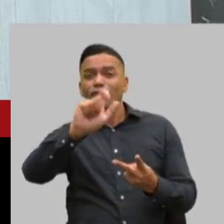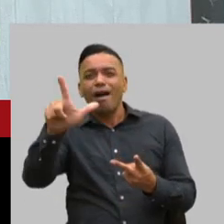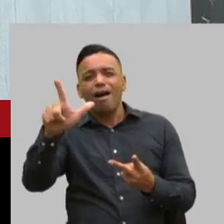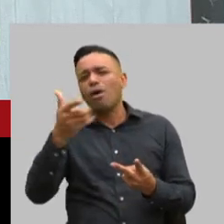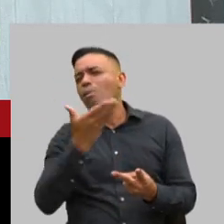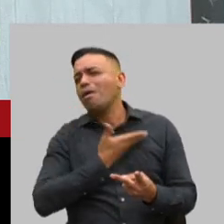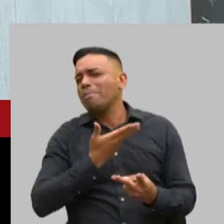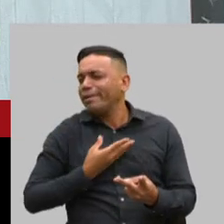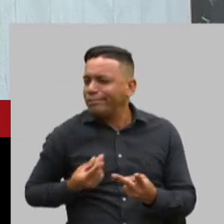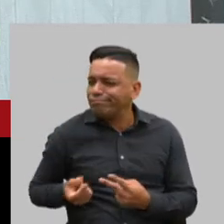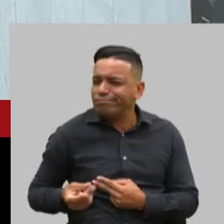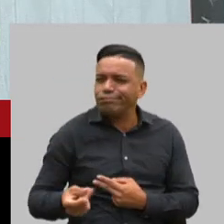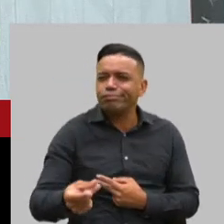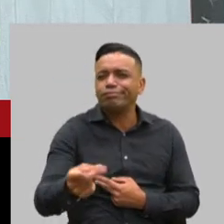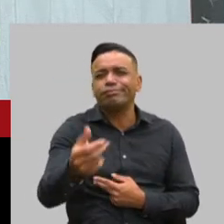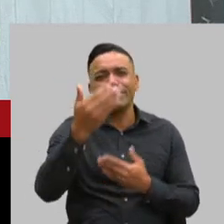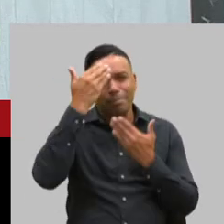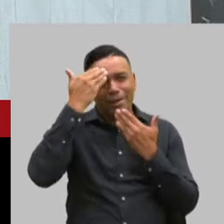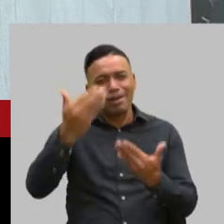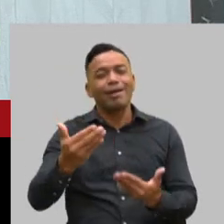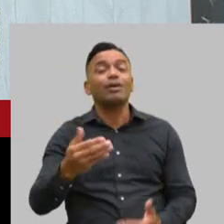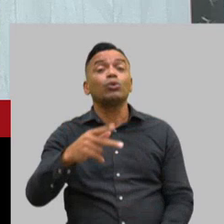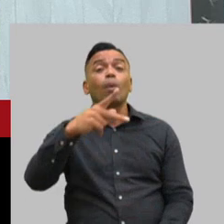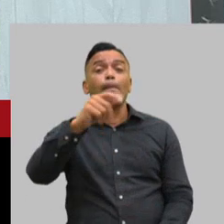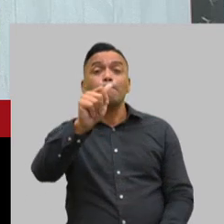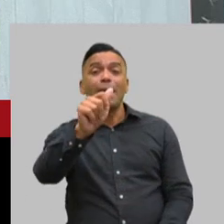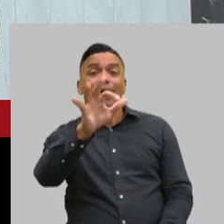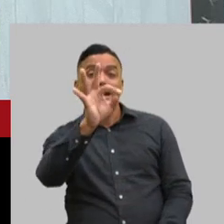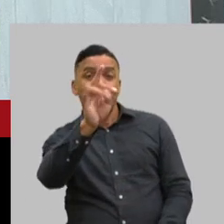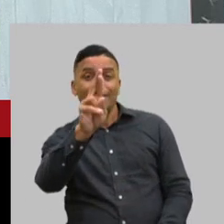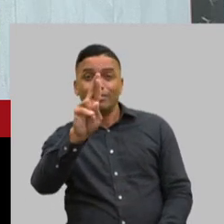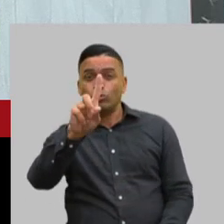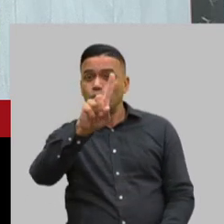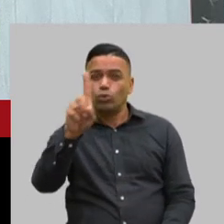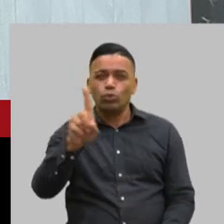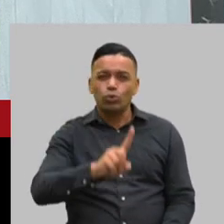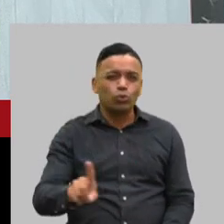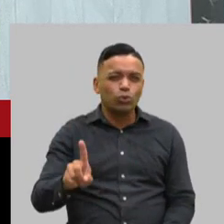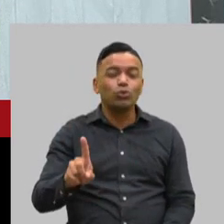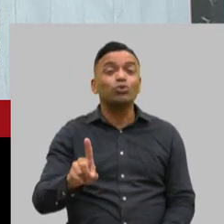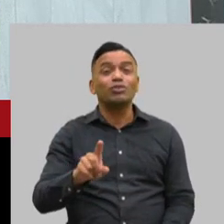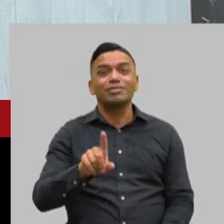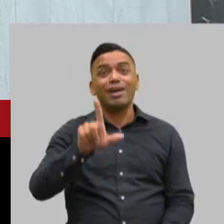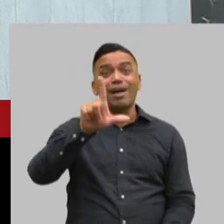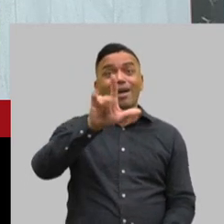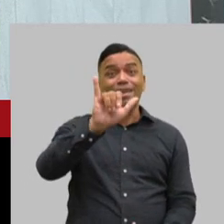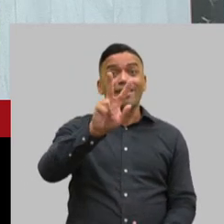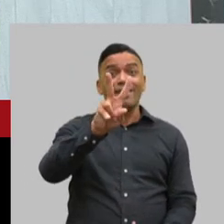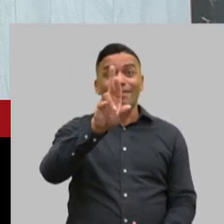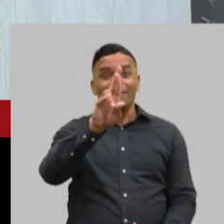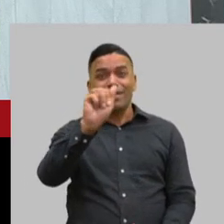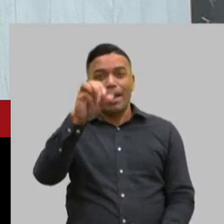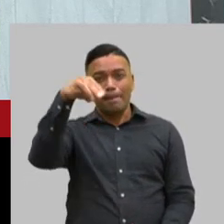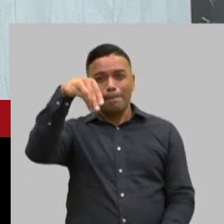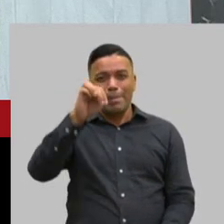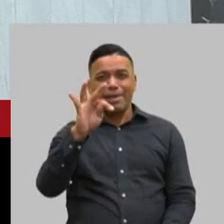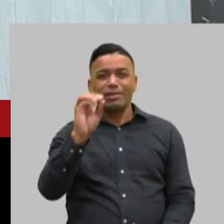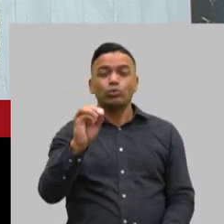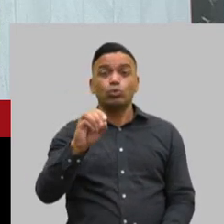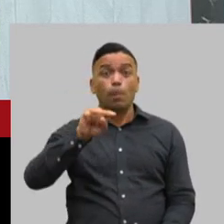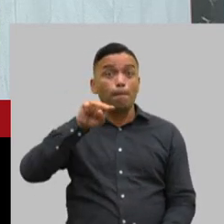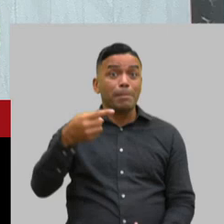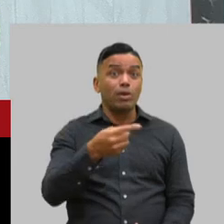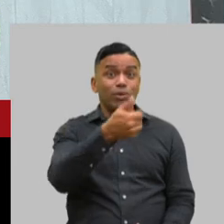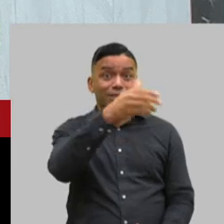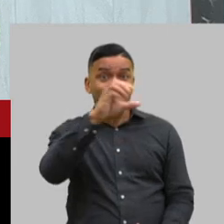data, obrigado. Patrus, viemos de Livramento aqui, 100 quilômetros, viemos de